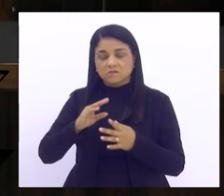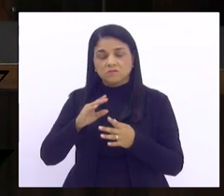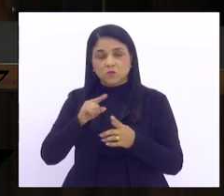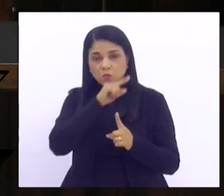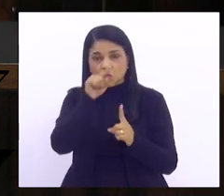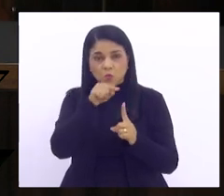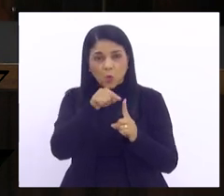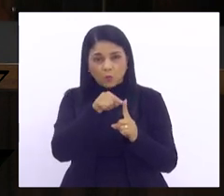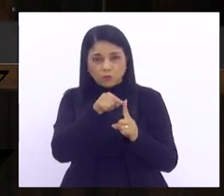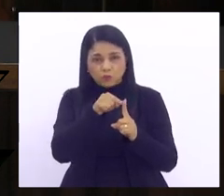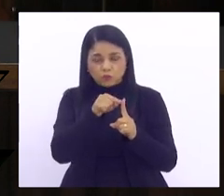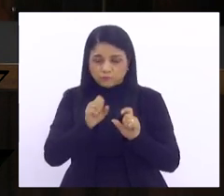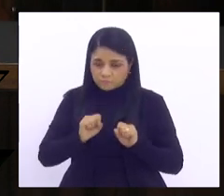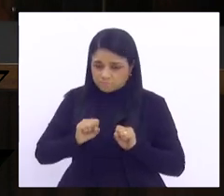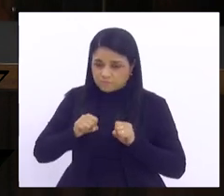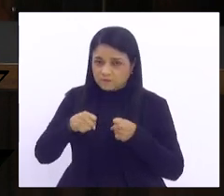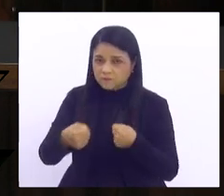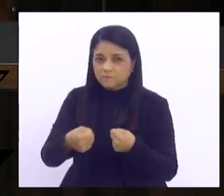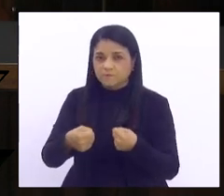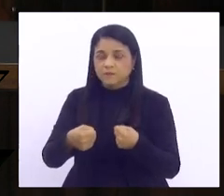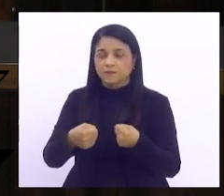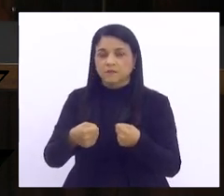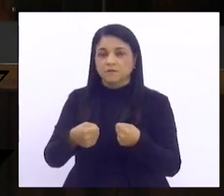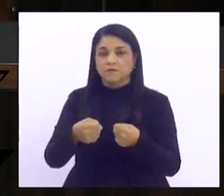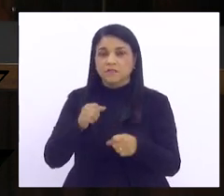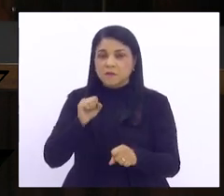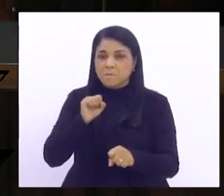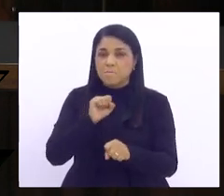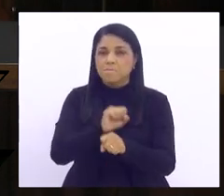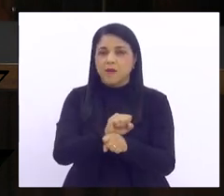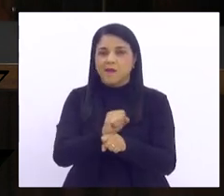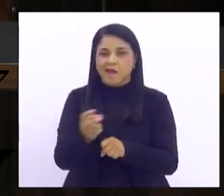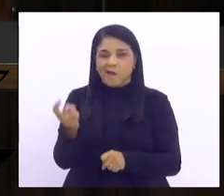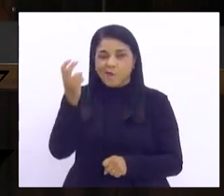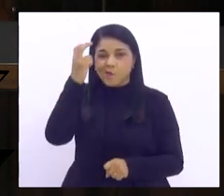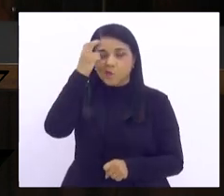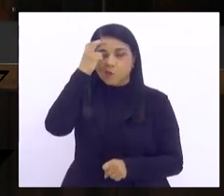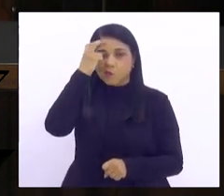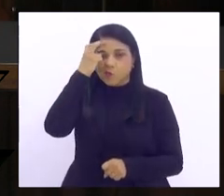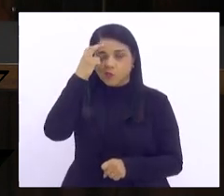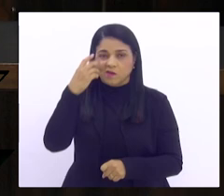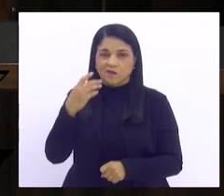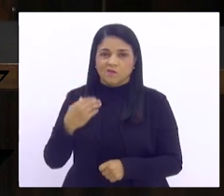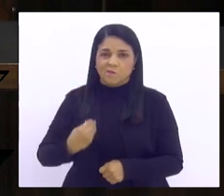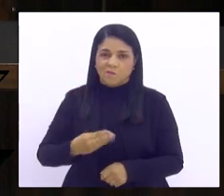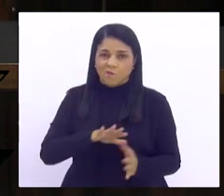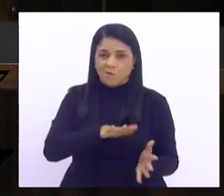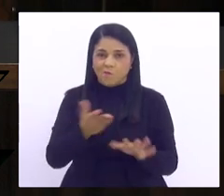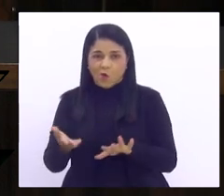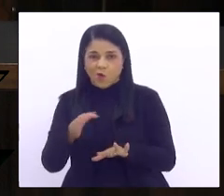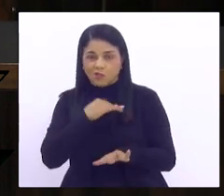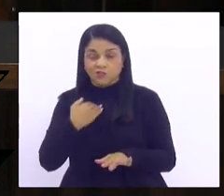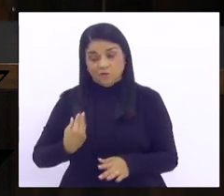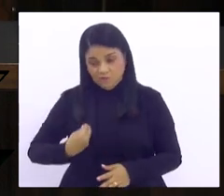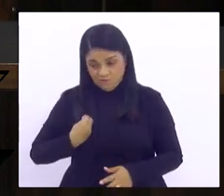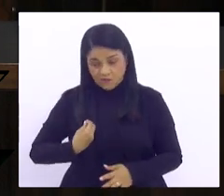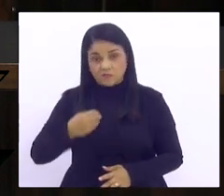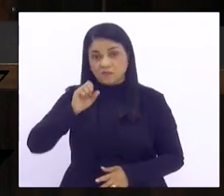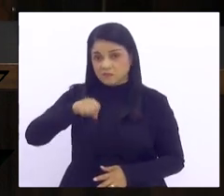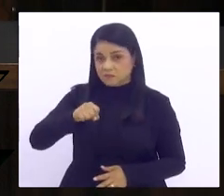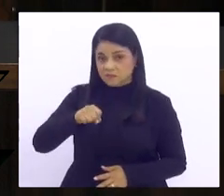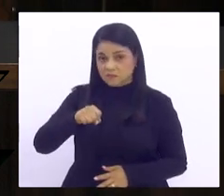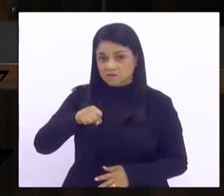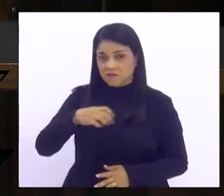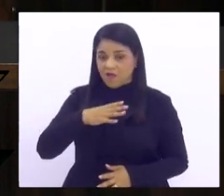determinação em frear a cultura da morte. Vida sim, aborto jamais. Muito